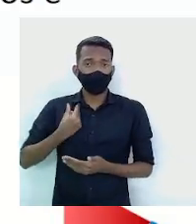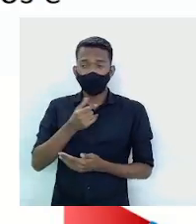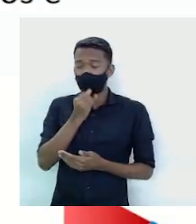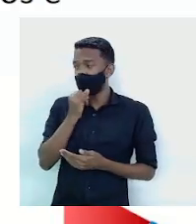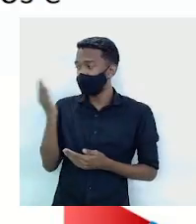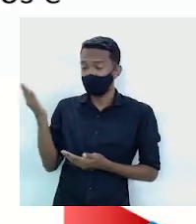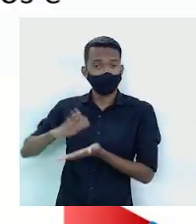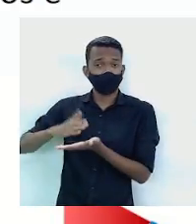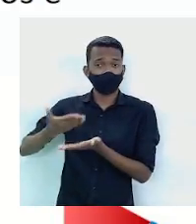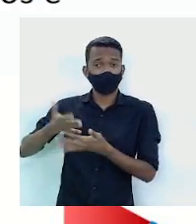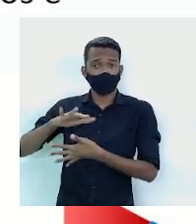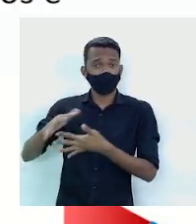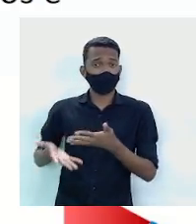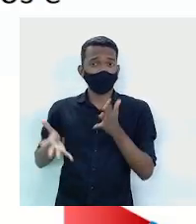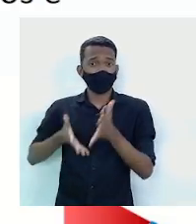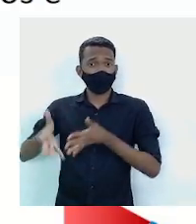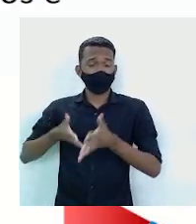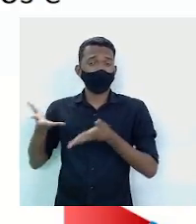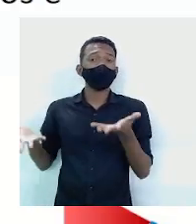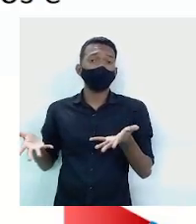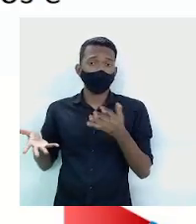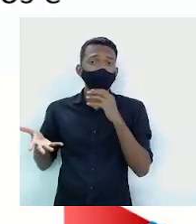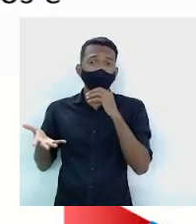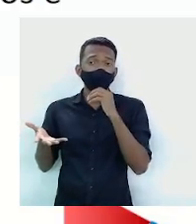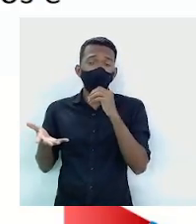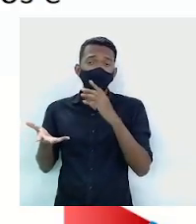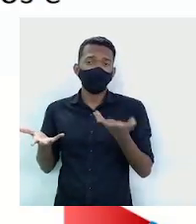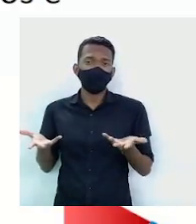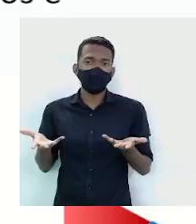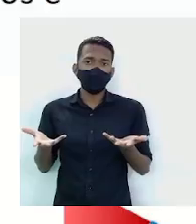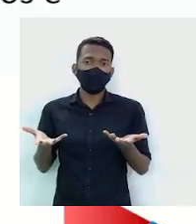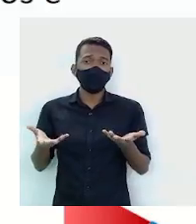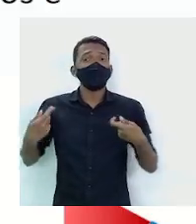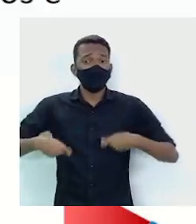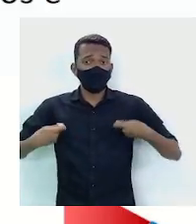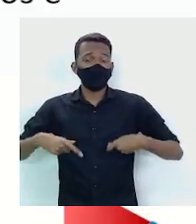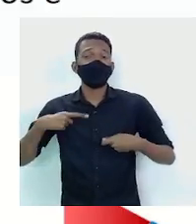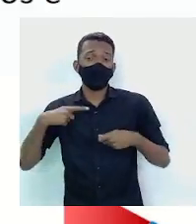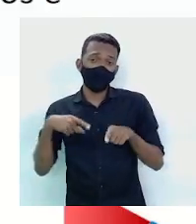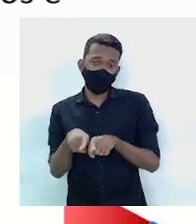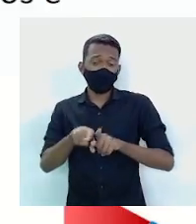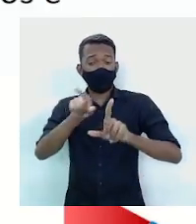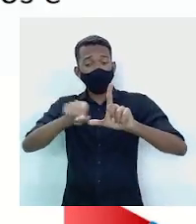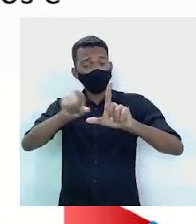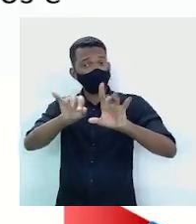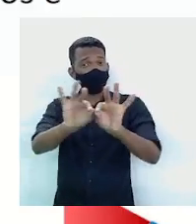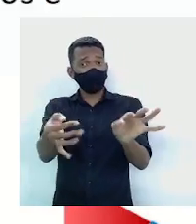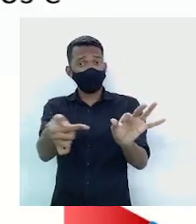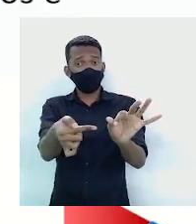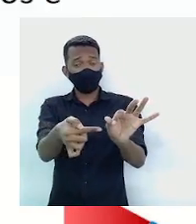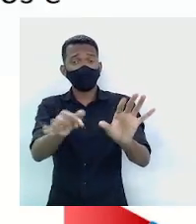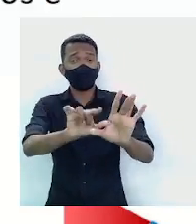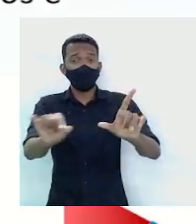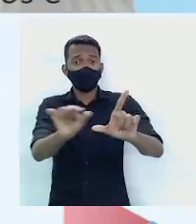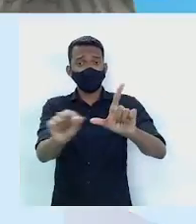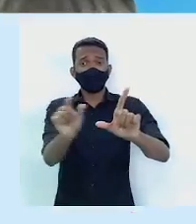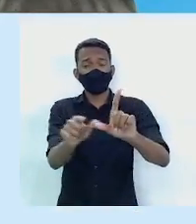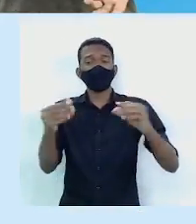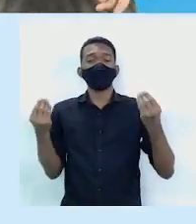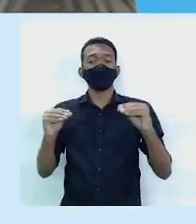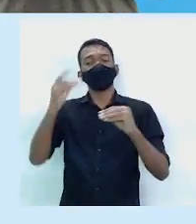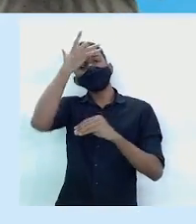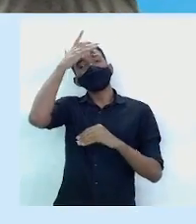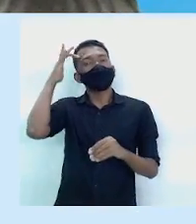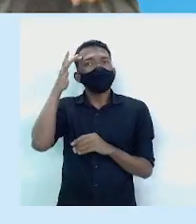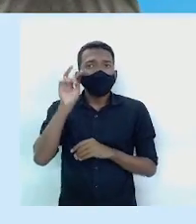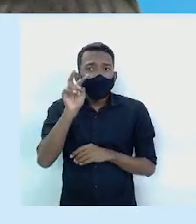nosso intérprete fazendo aí a interpretação. Precisamos ter pelo menos a legenda, né, para que as pessoas que não